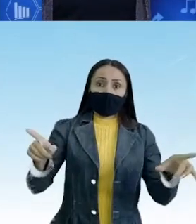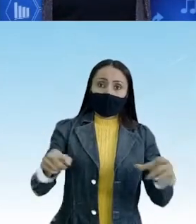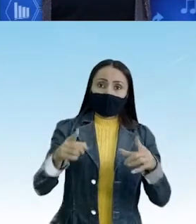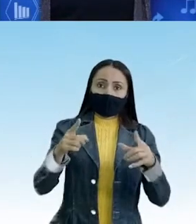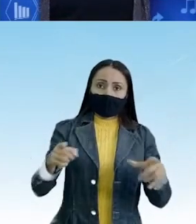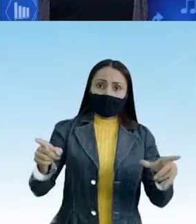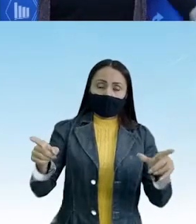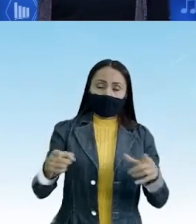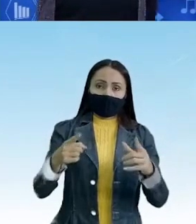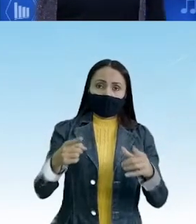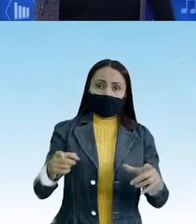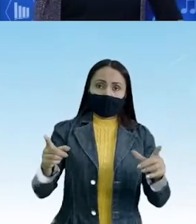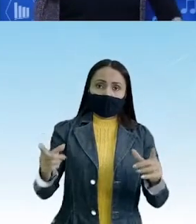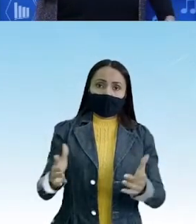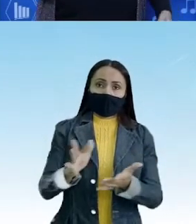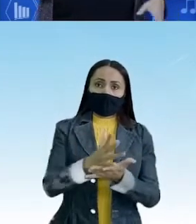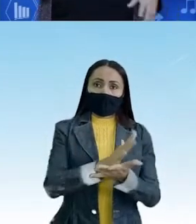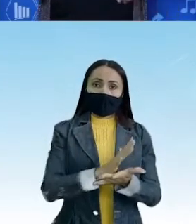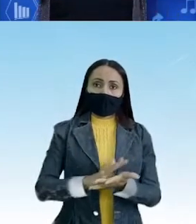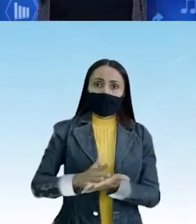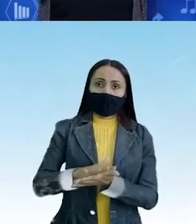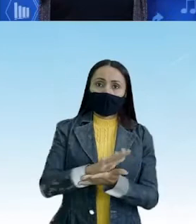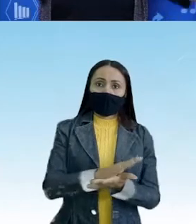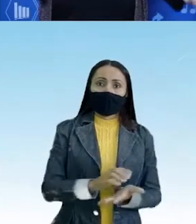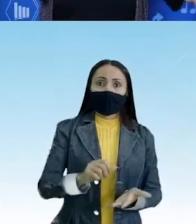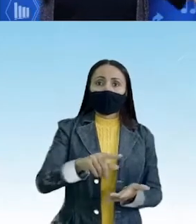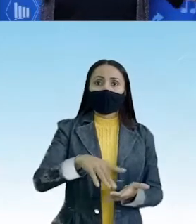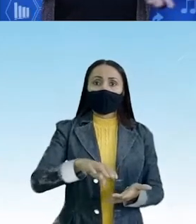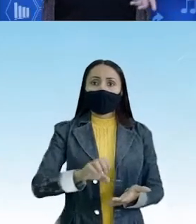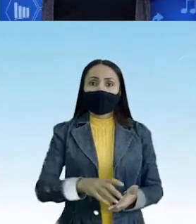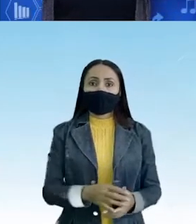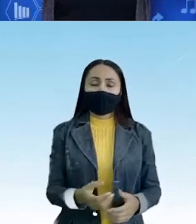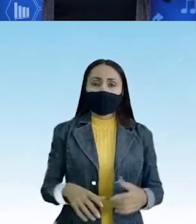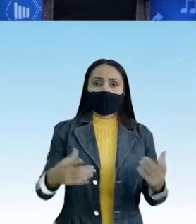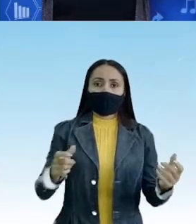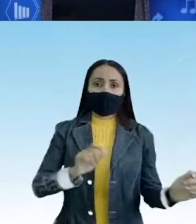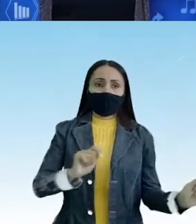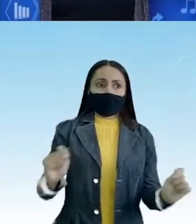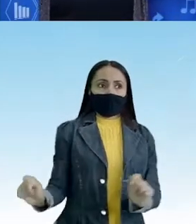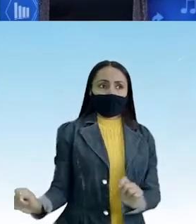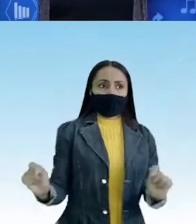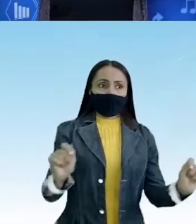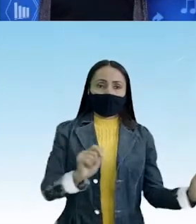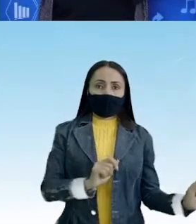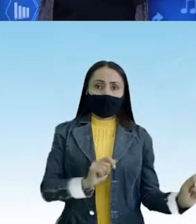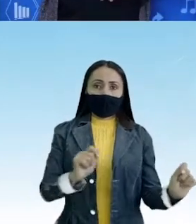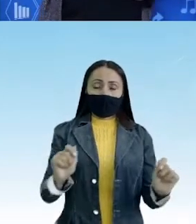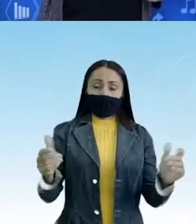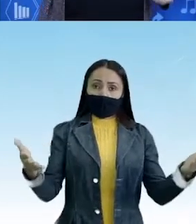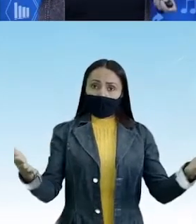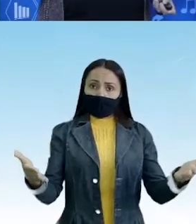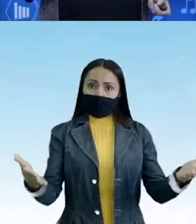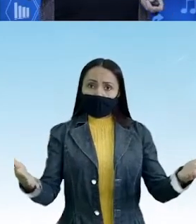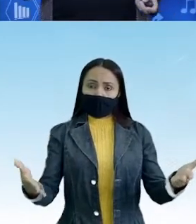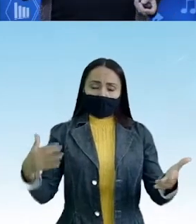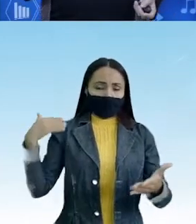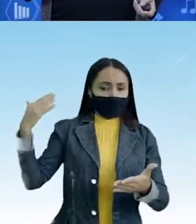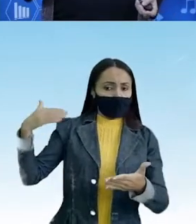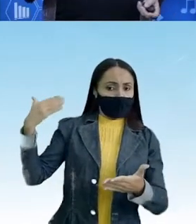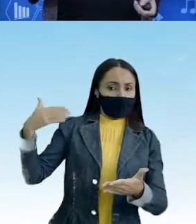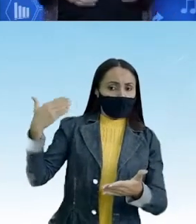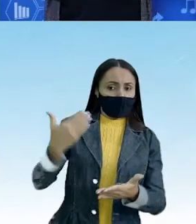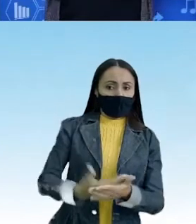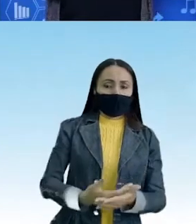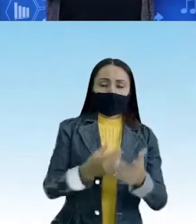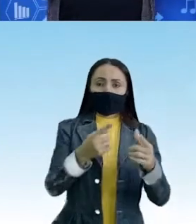veio o samba, o axé, o carimbó, todas essas hoje, mas vieram da origem das músicas